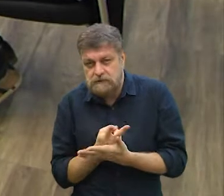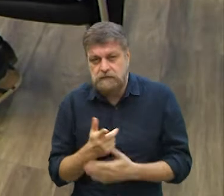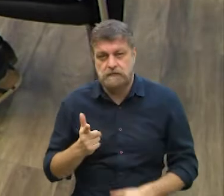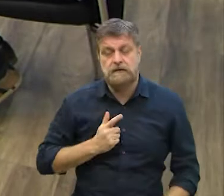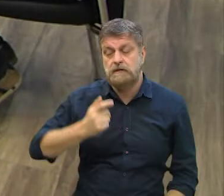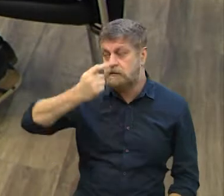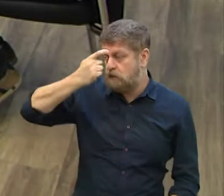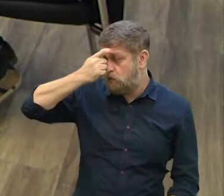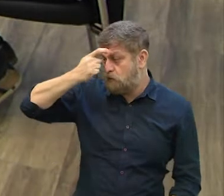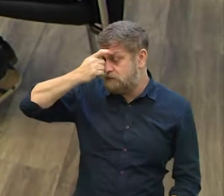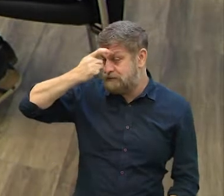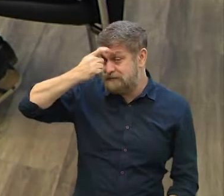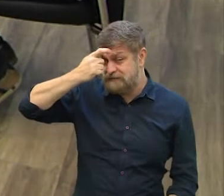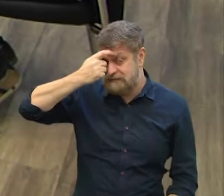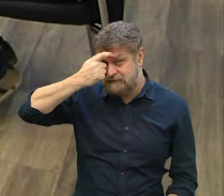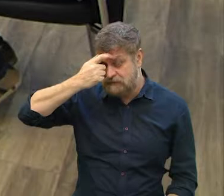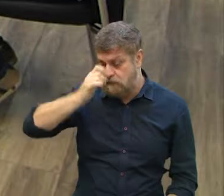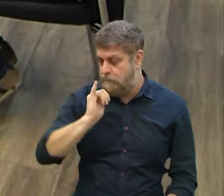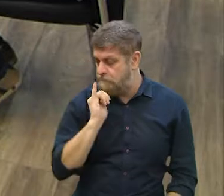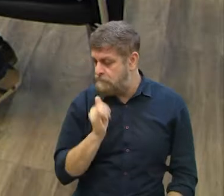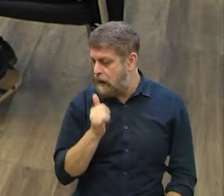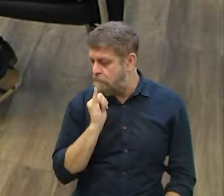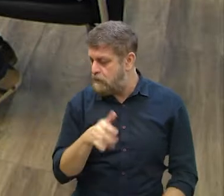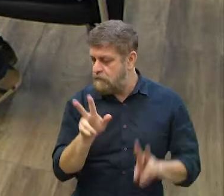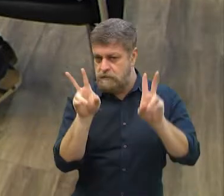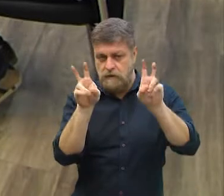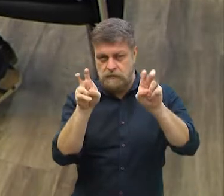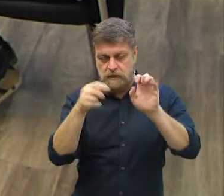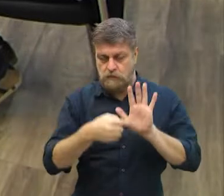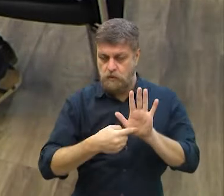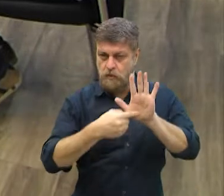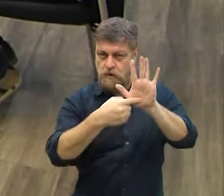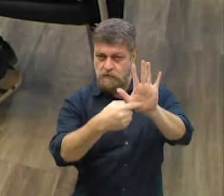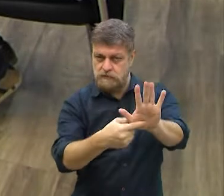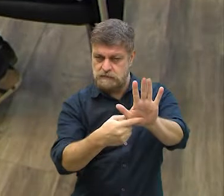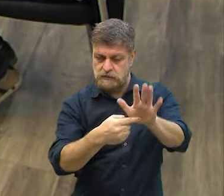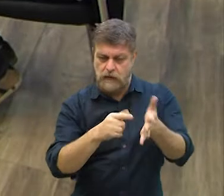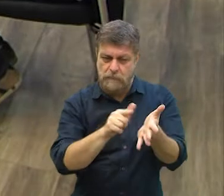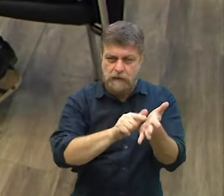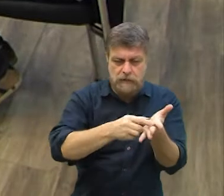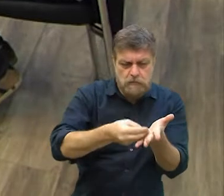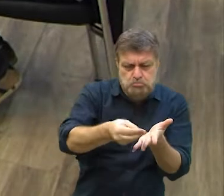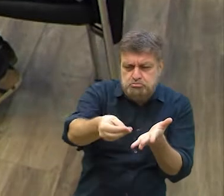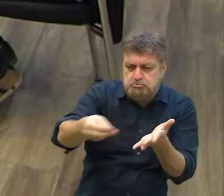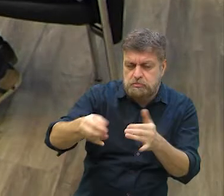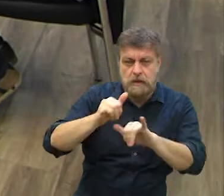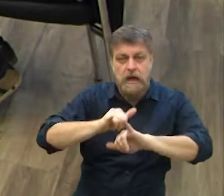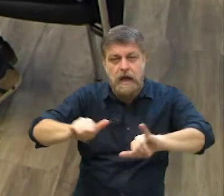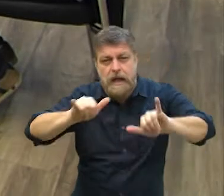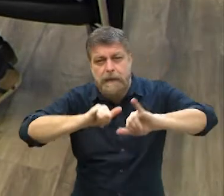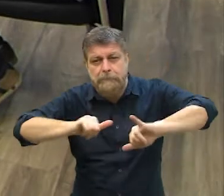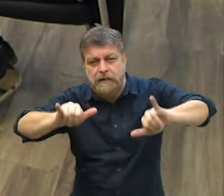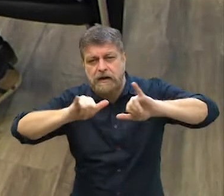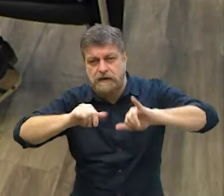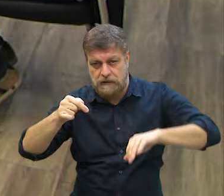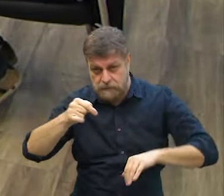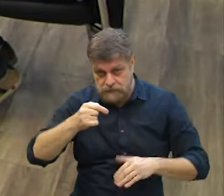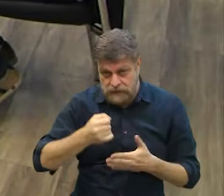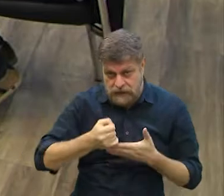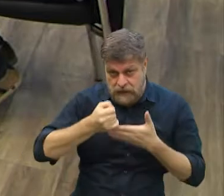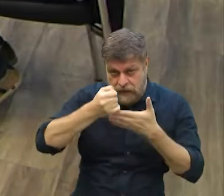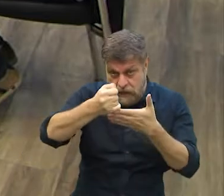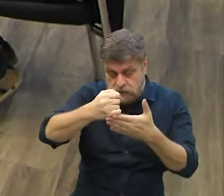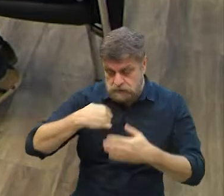errada. Essa conscientização, falar mais sobre o assunto, mostrar o encarte, alguma campanha, você acha que